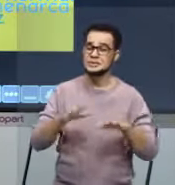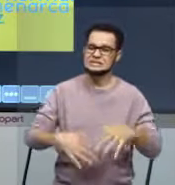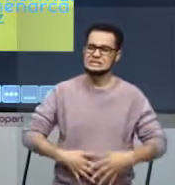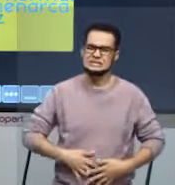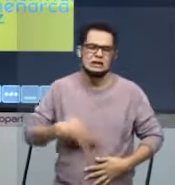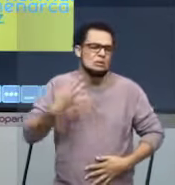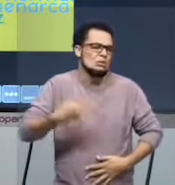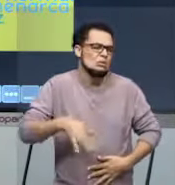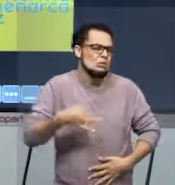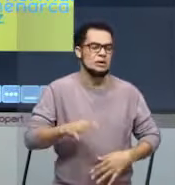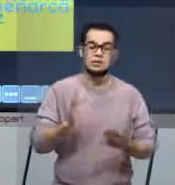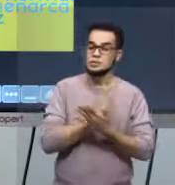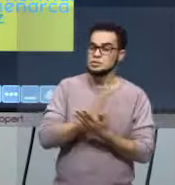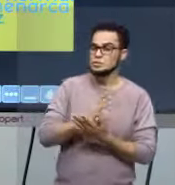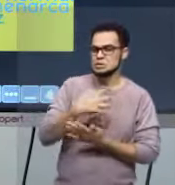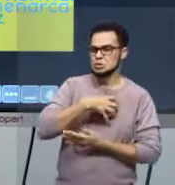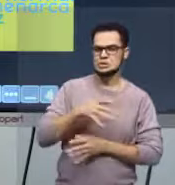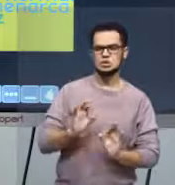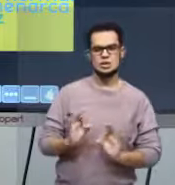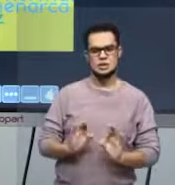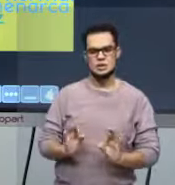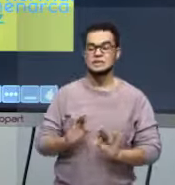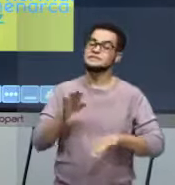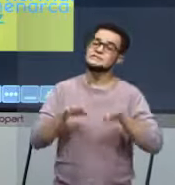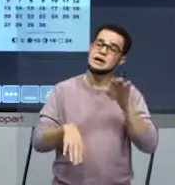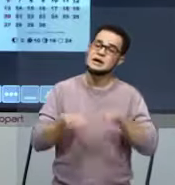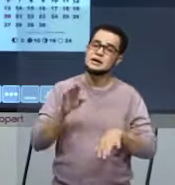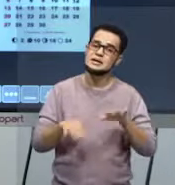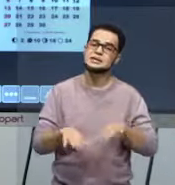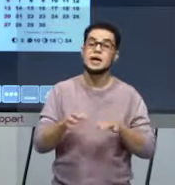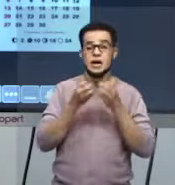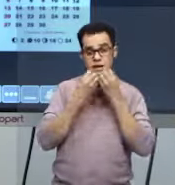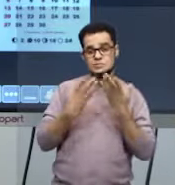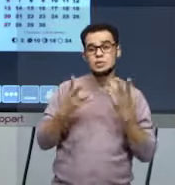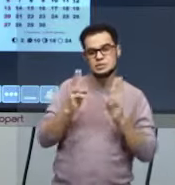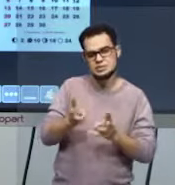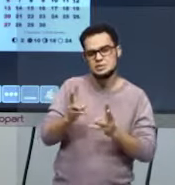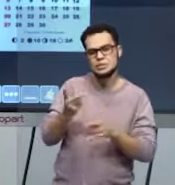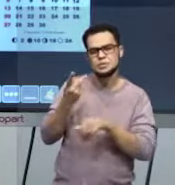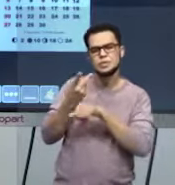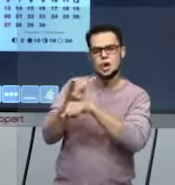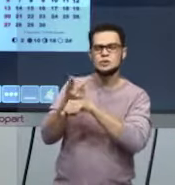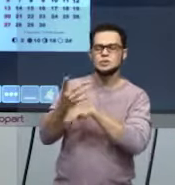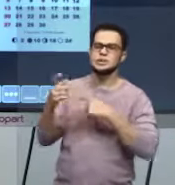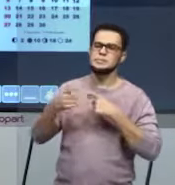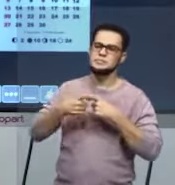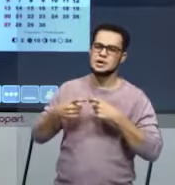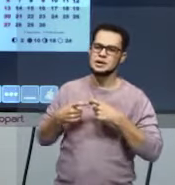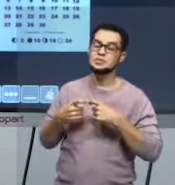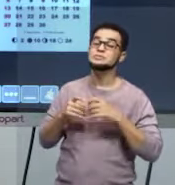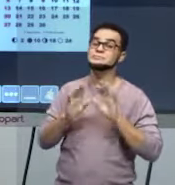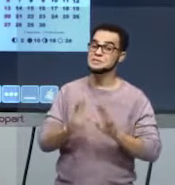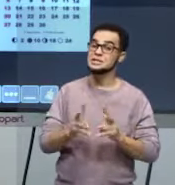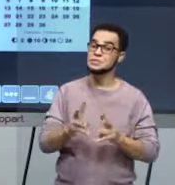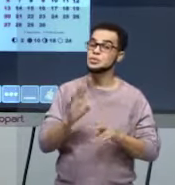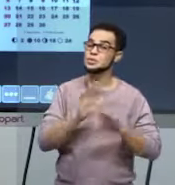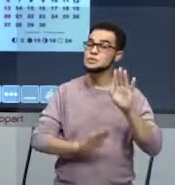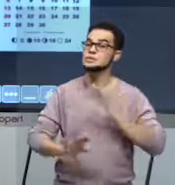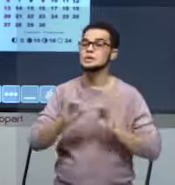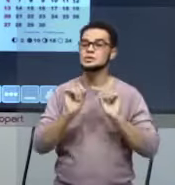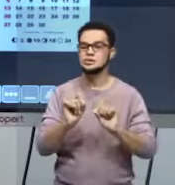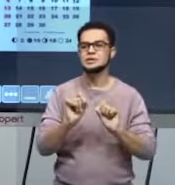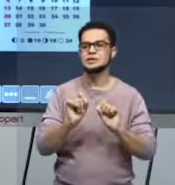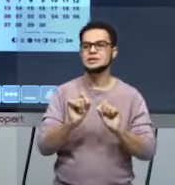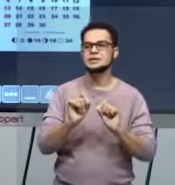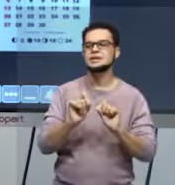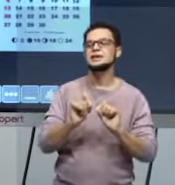tem dor, tá? Isso vai variar muito, é bom procurar um médico. E um cuidado que vocês devem ter, tá, gente?